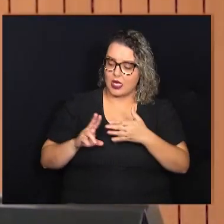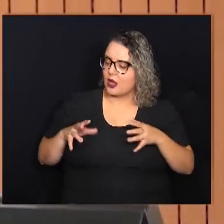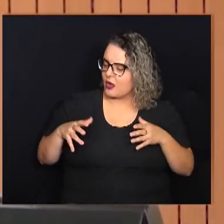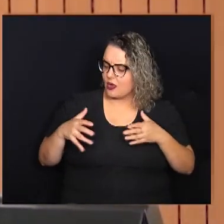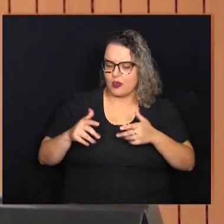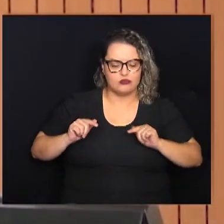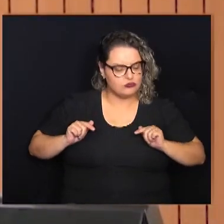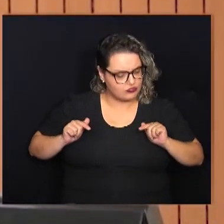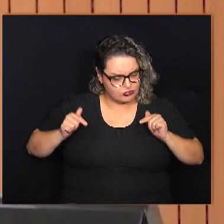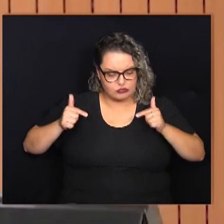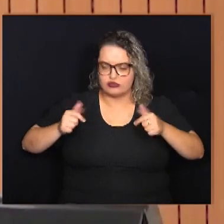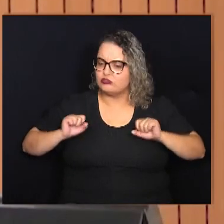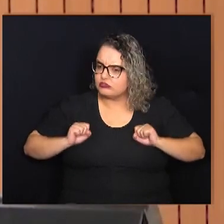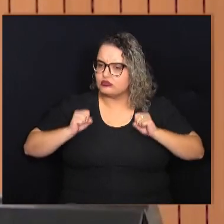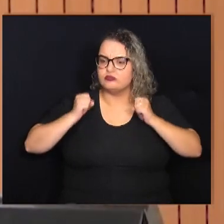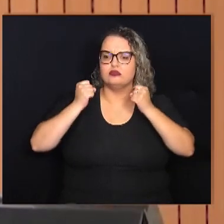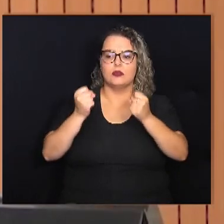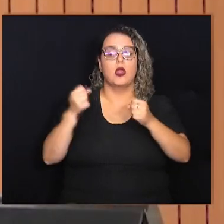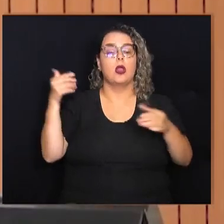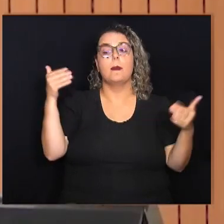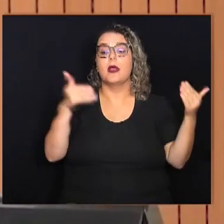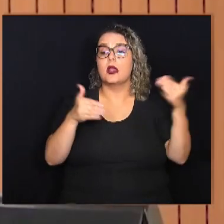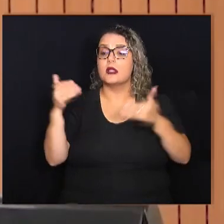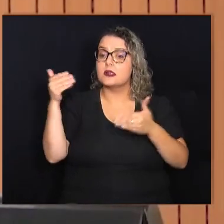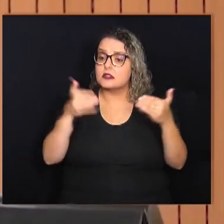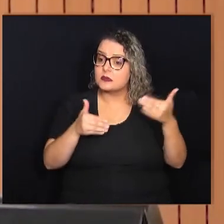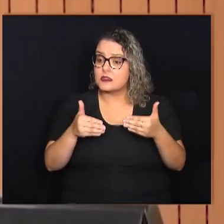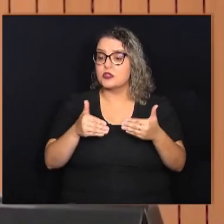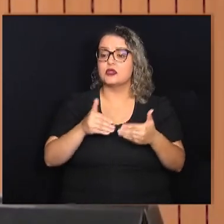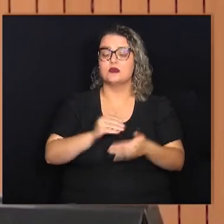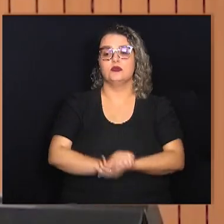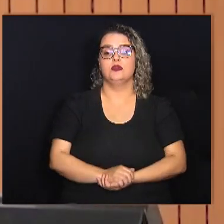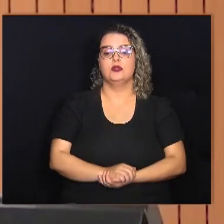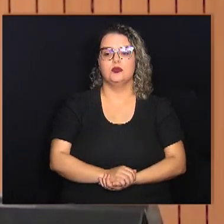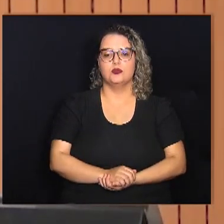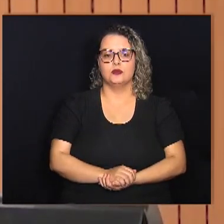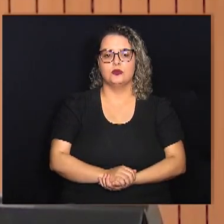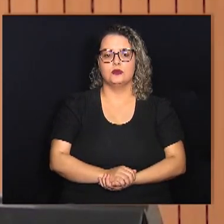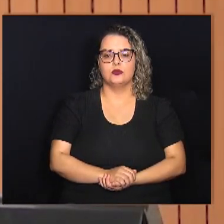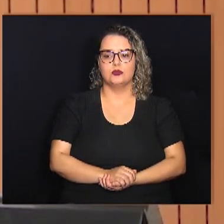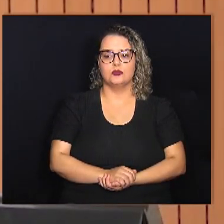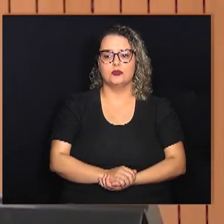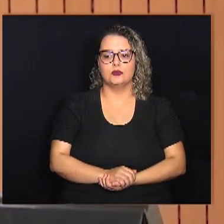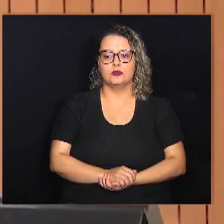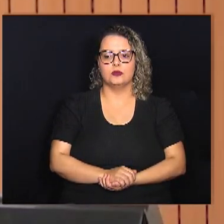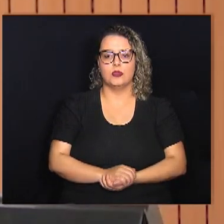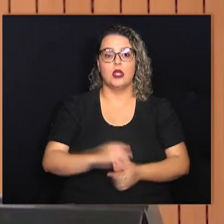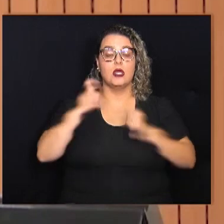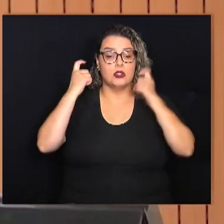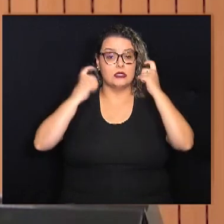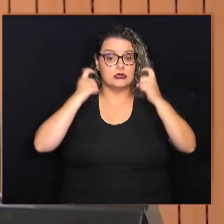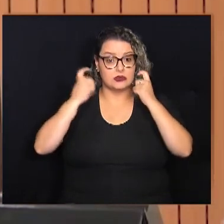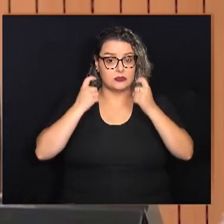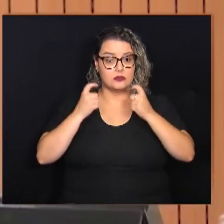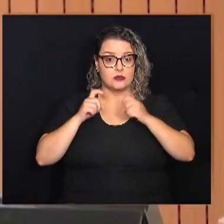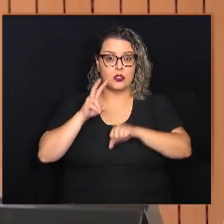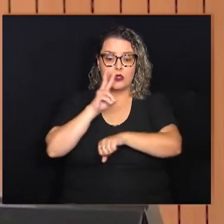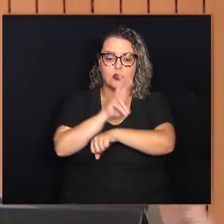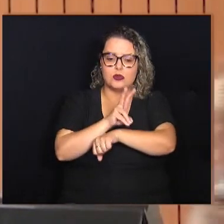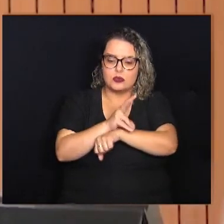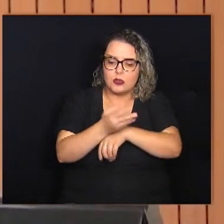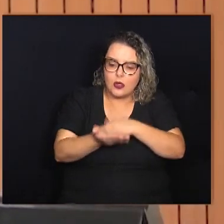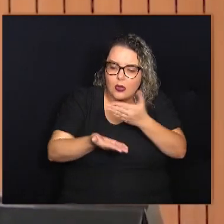na reabilitação psicossocial de pessoas que sofrem de transtornos mentais. Reconhecida como de utilidade